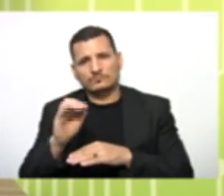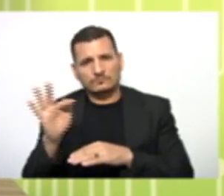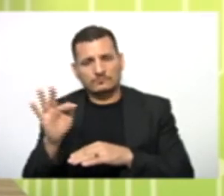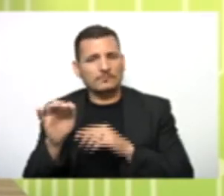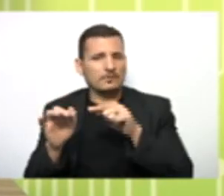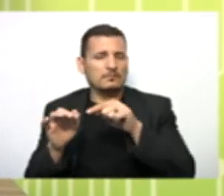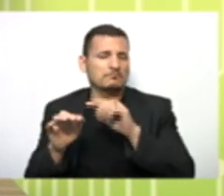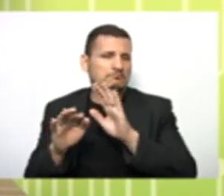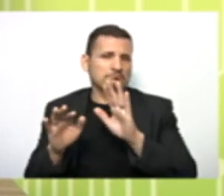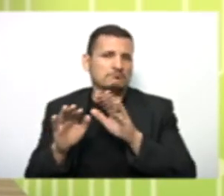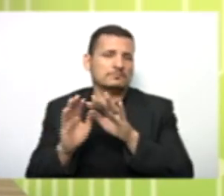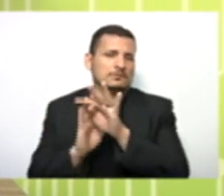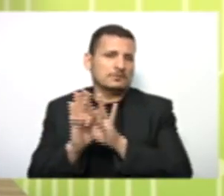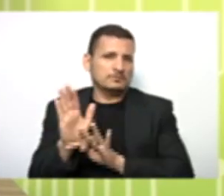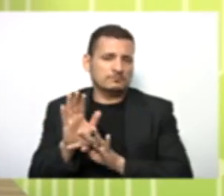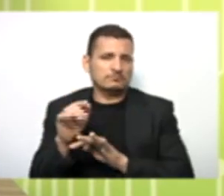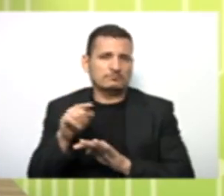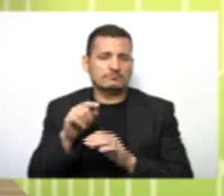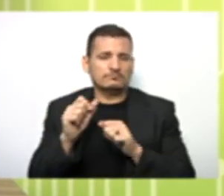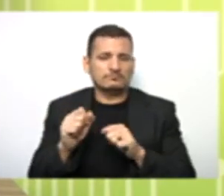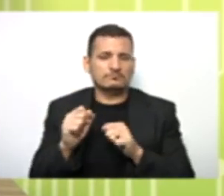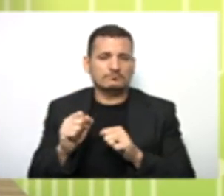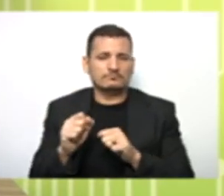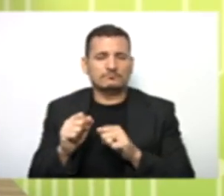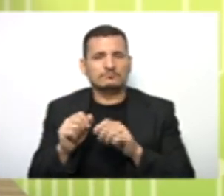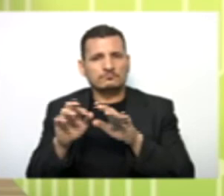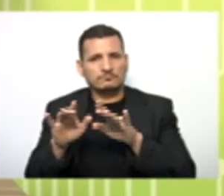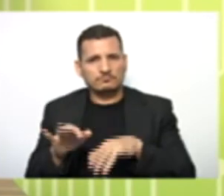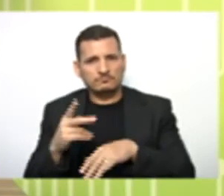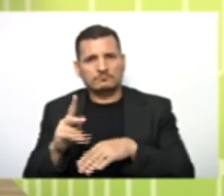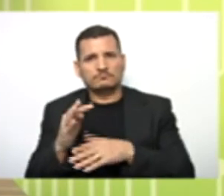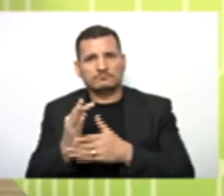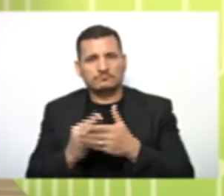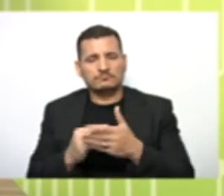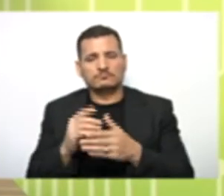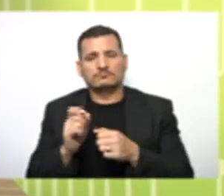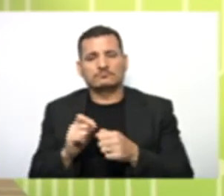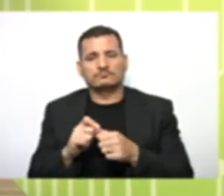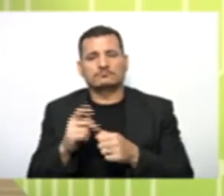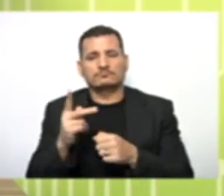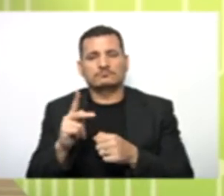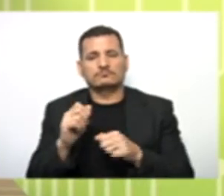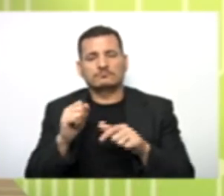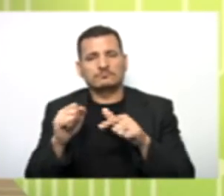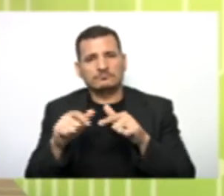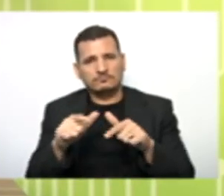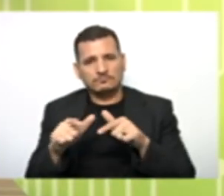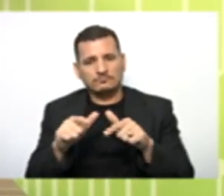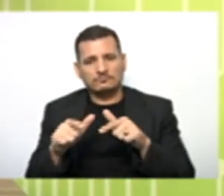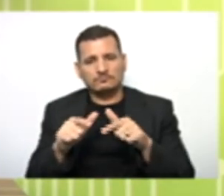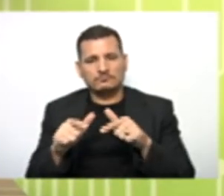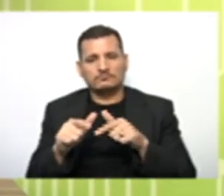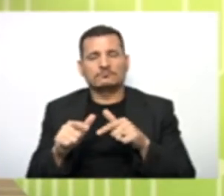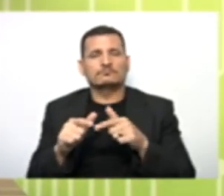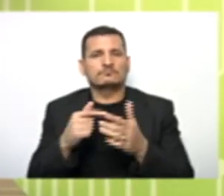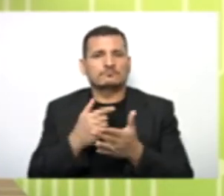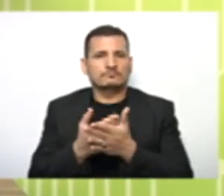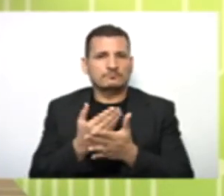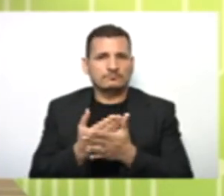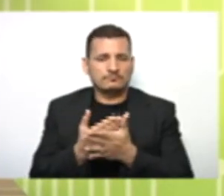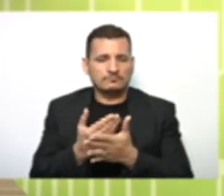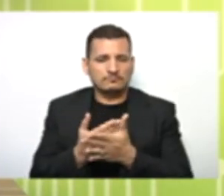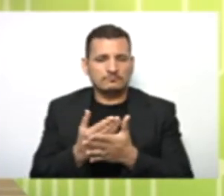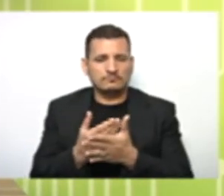de texto, não é? É um software que você pode escrever o seu texto, fazer o seu trabalho aqui das aulas,